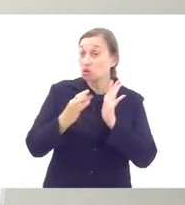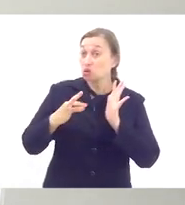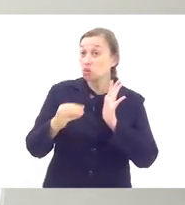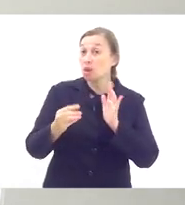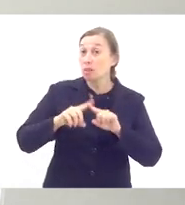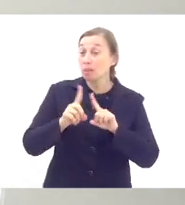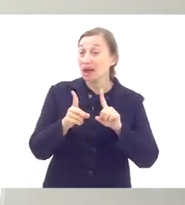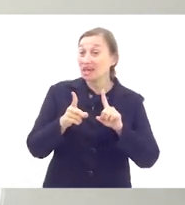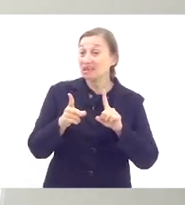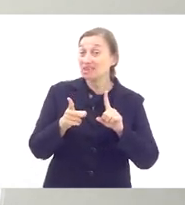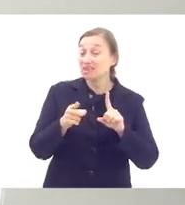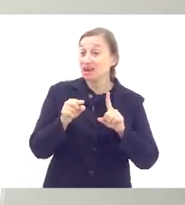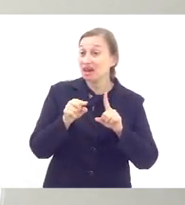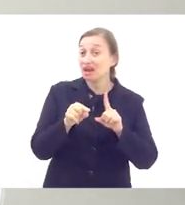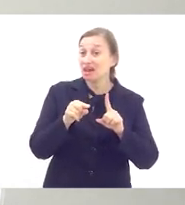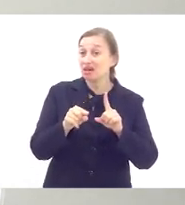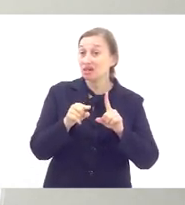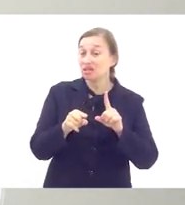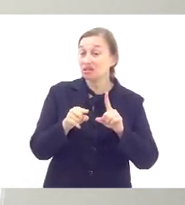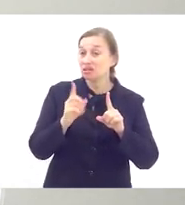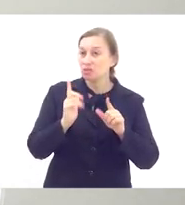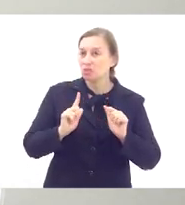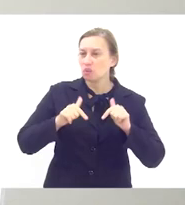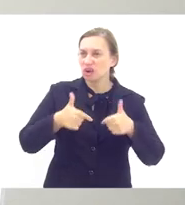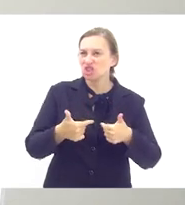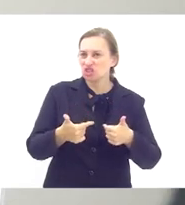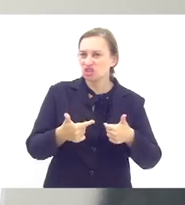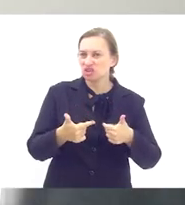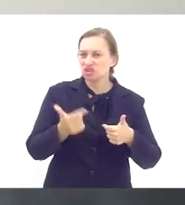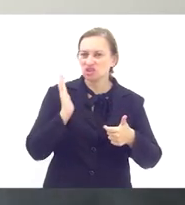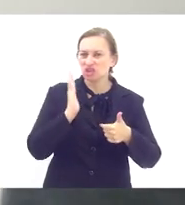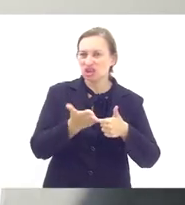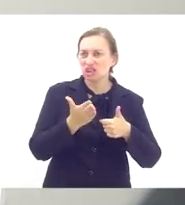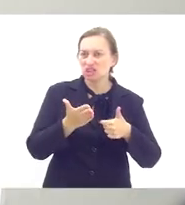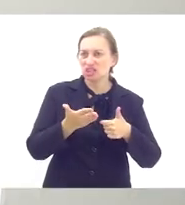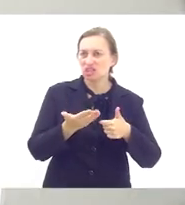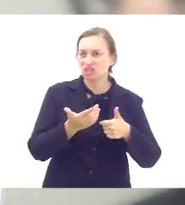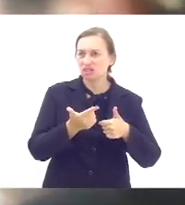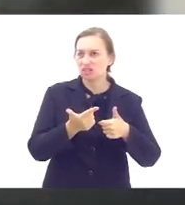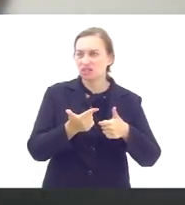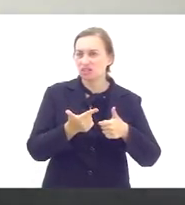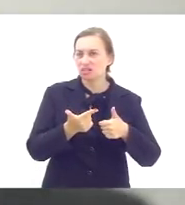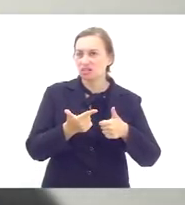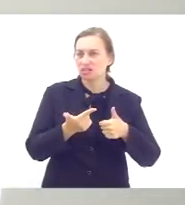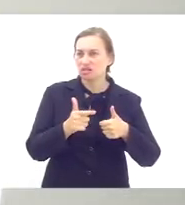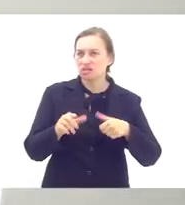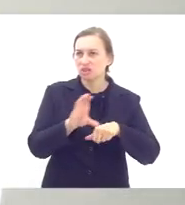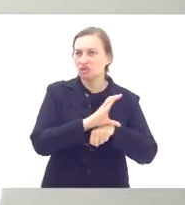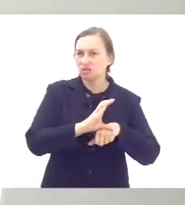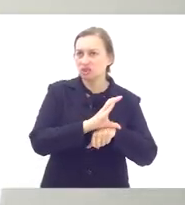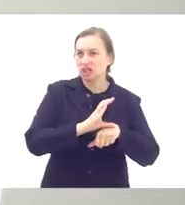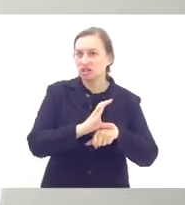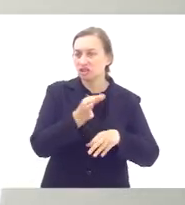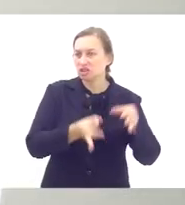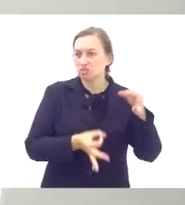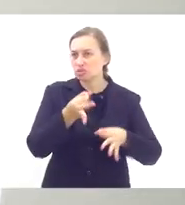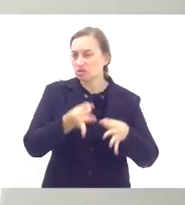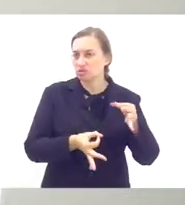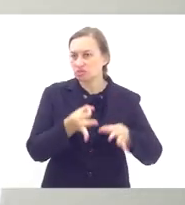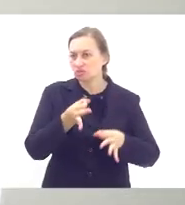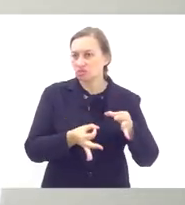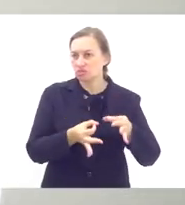que ela foi alvo de uma ação direta de inconstitucionalidade no Tribunal de Justiça e está com